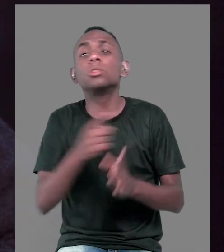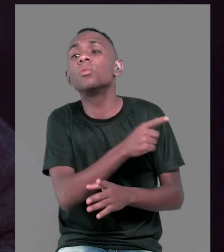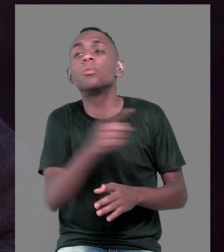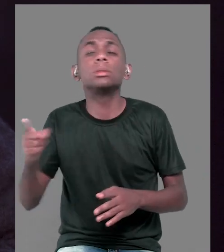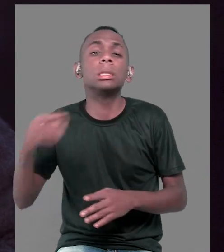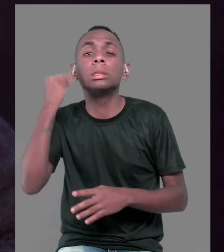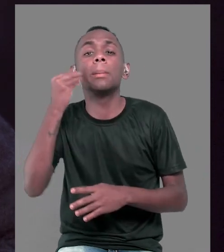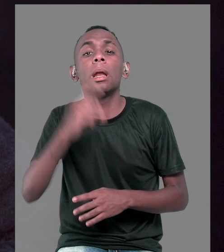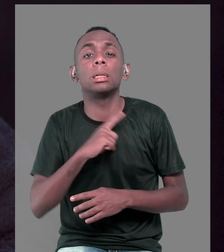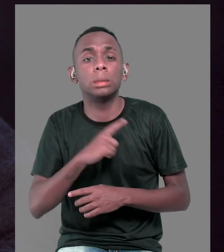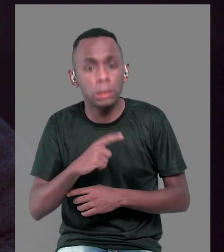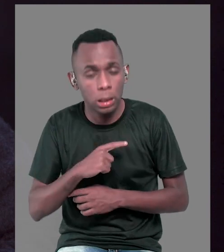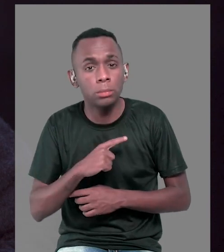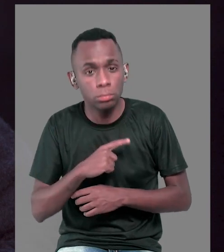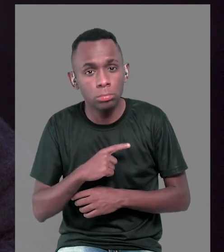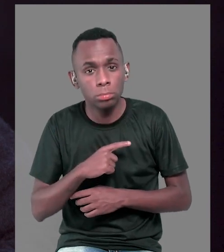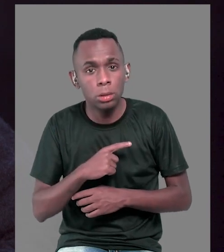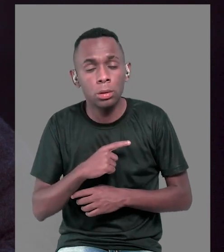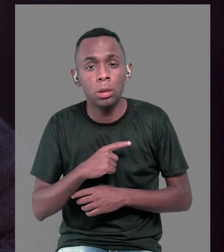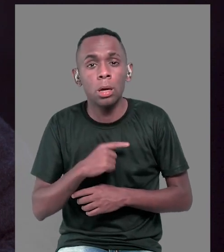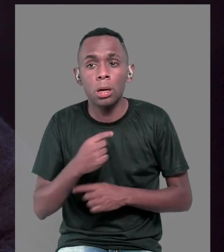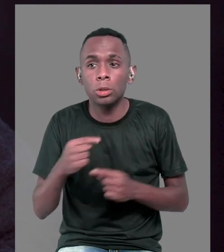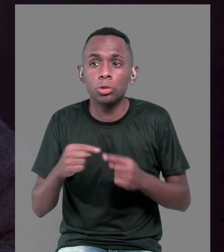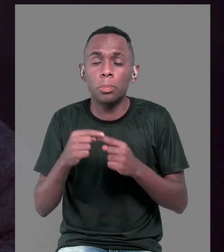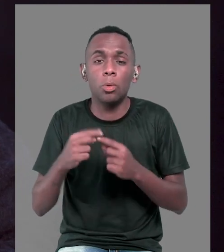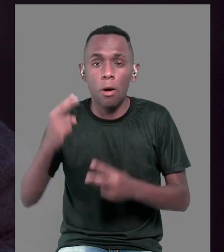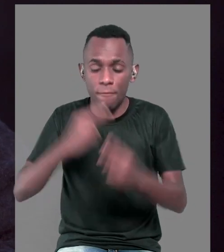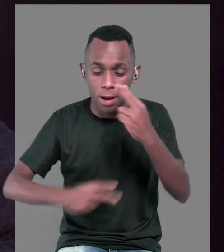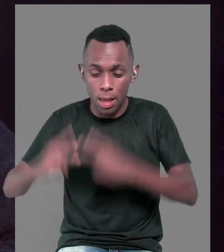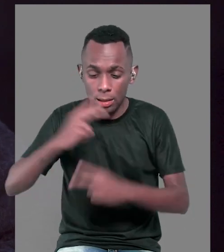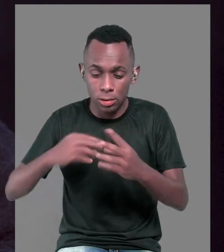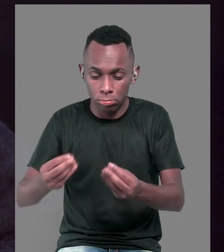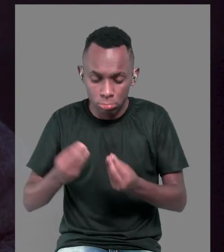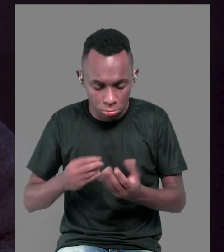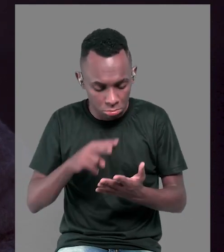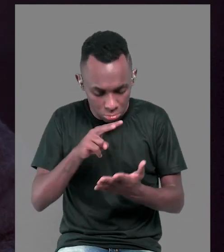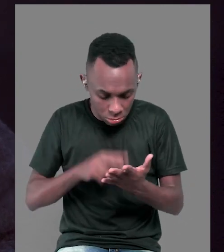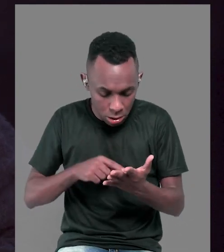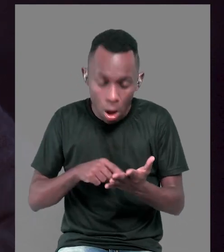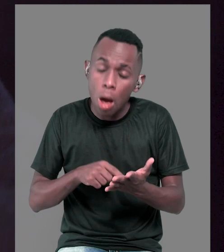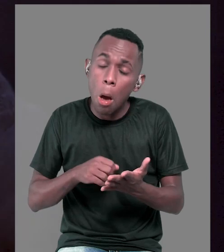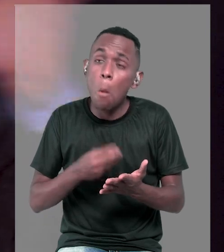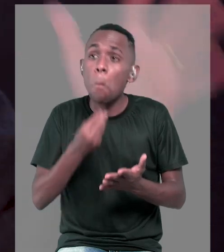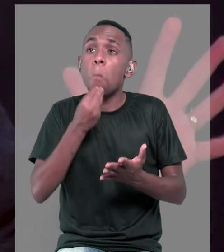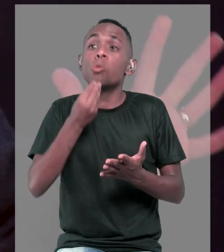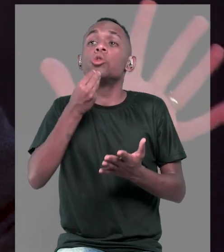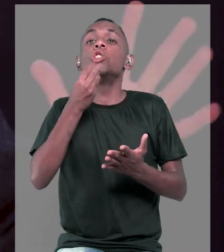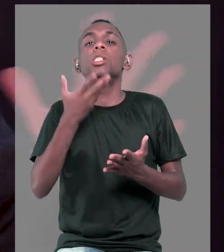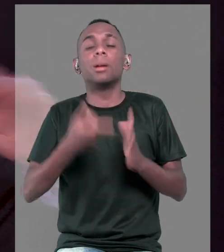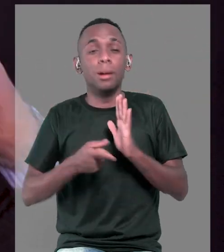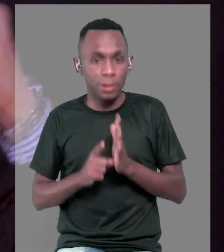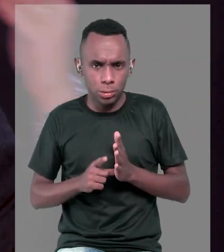vivendo a experiência de receber diagnósticos a partir de estatísticas? Estou falando mal